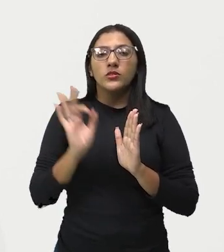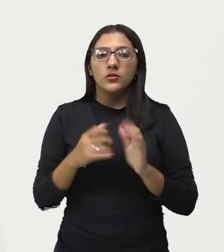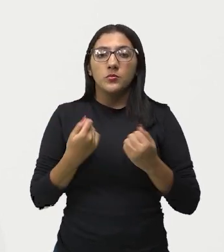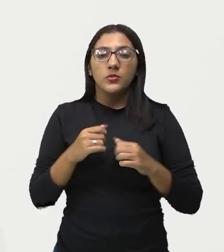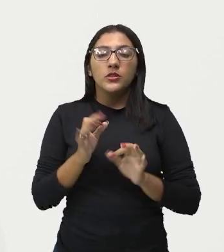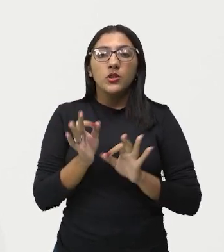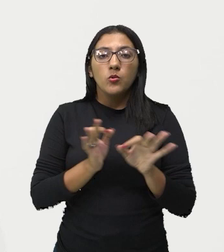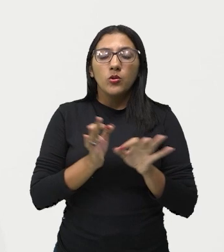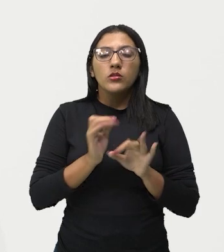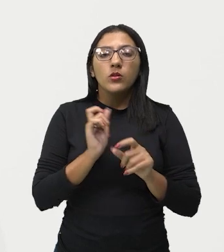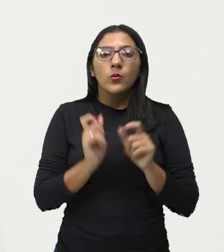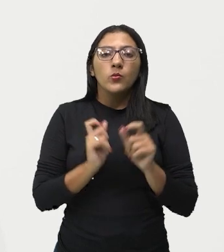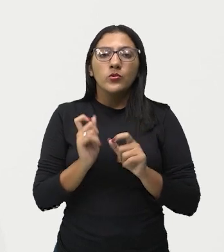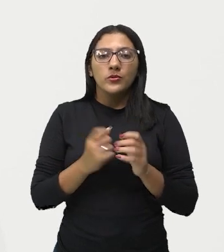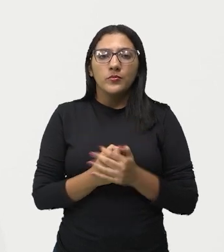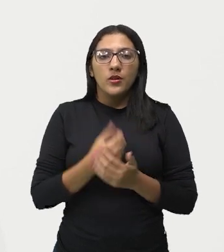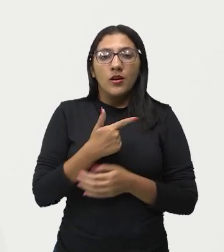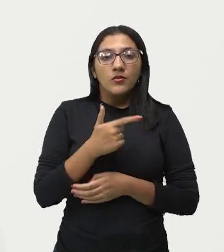calcular quanto é